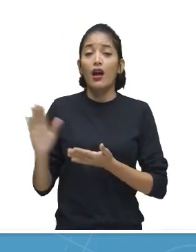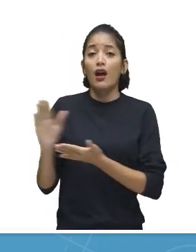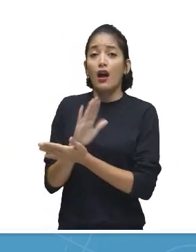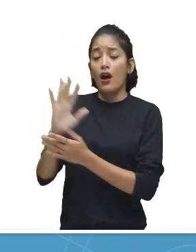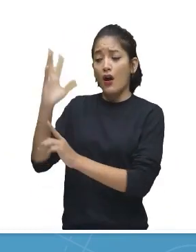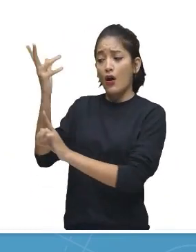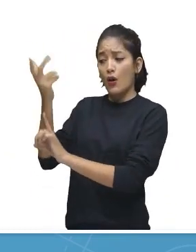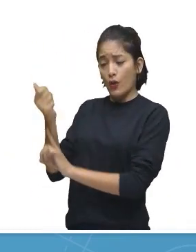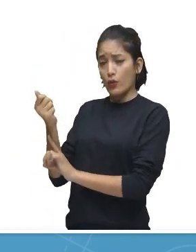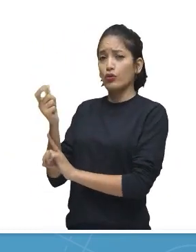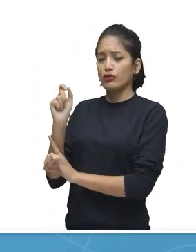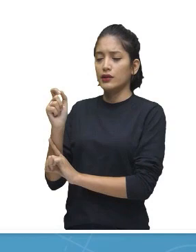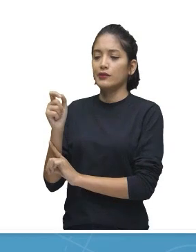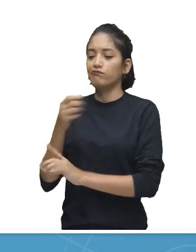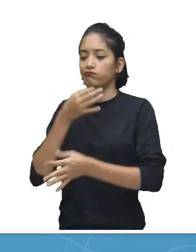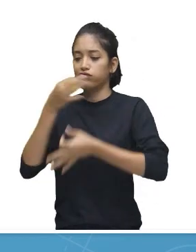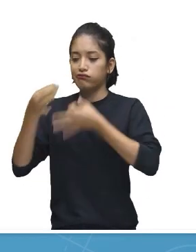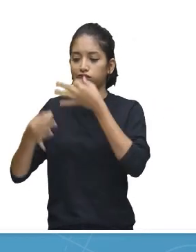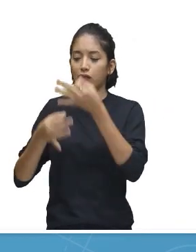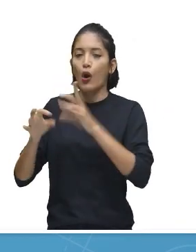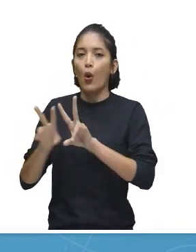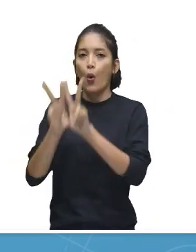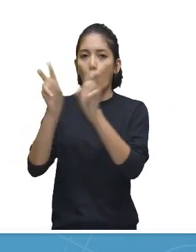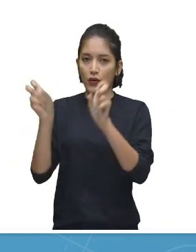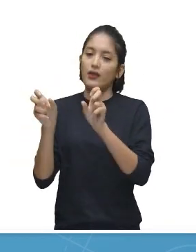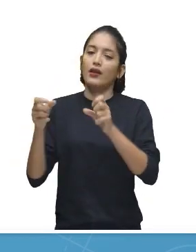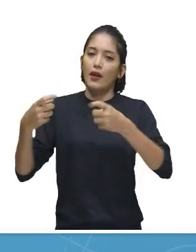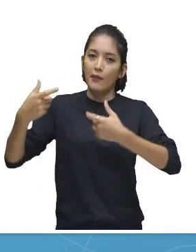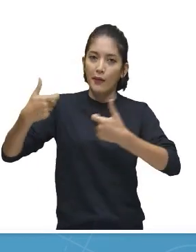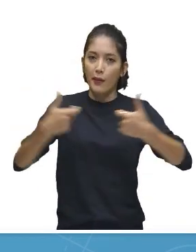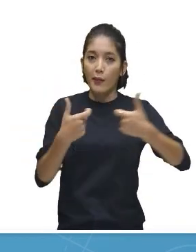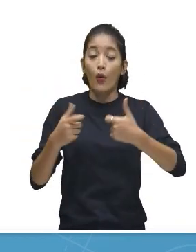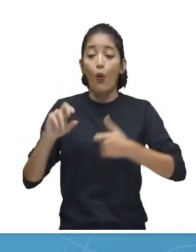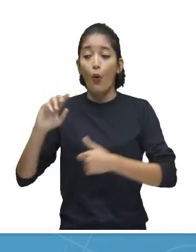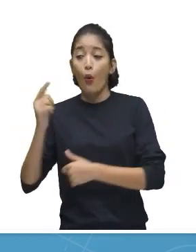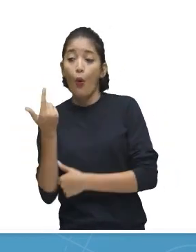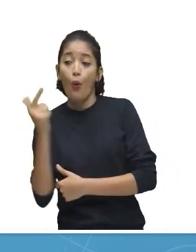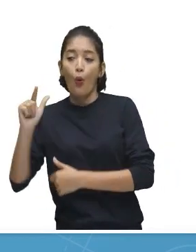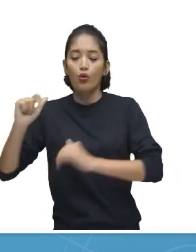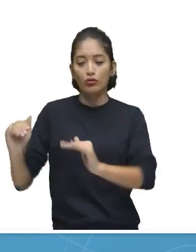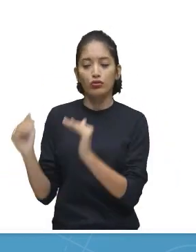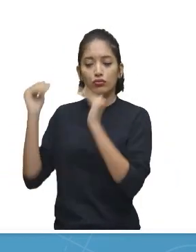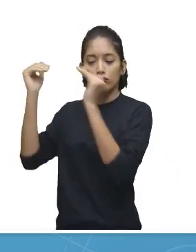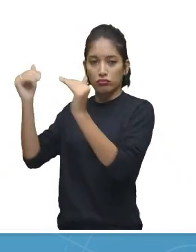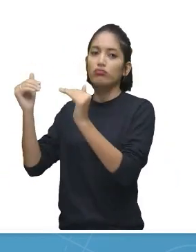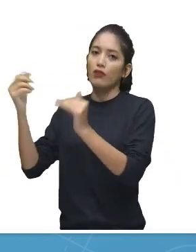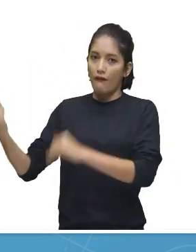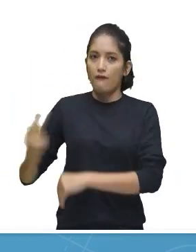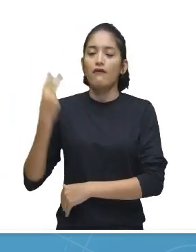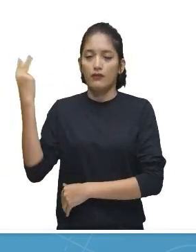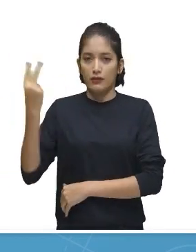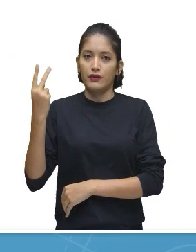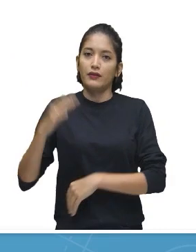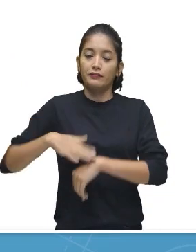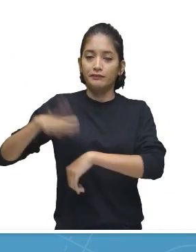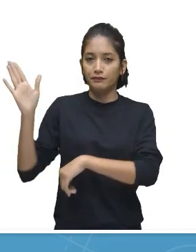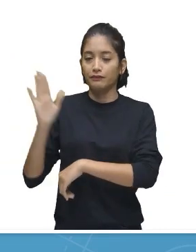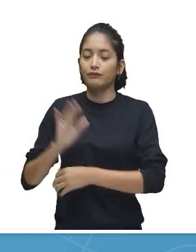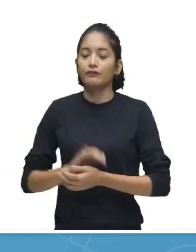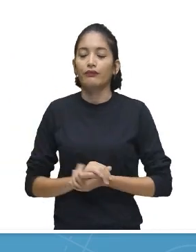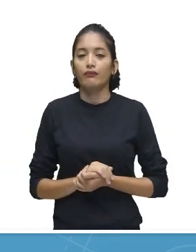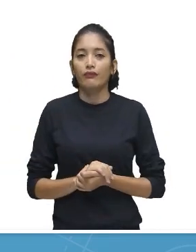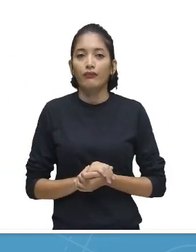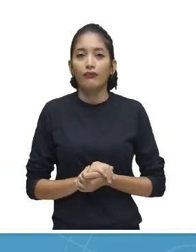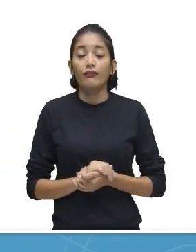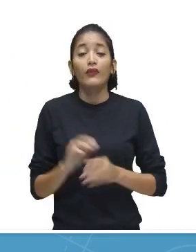artísticos faziam uma crítica à guerra, outros exaltavam a guerra, como o futurismo. O cubismo também ele fez